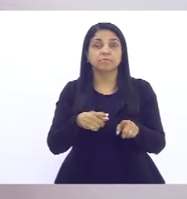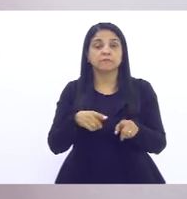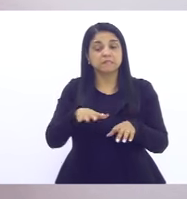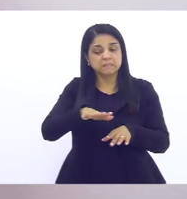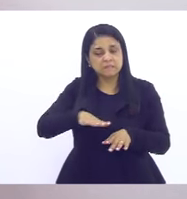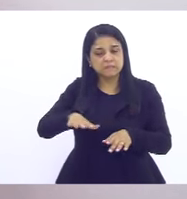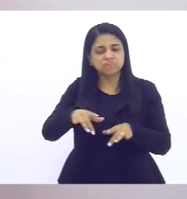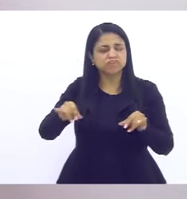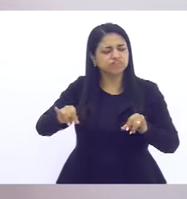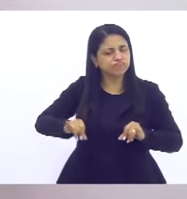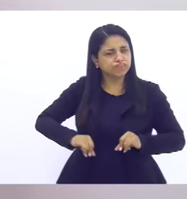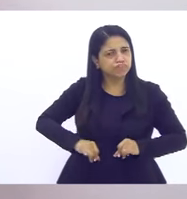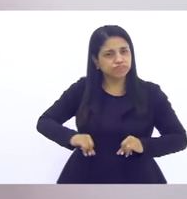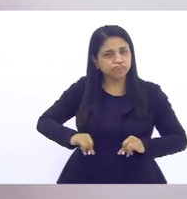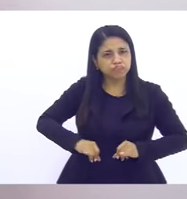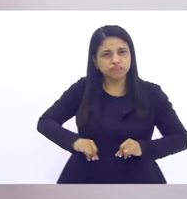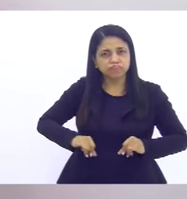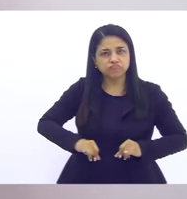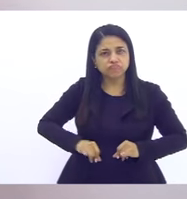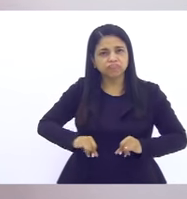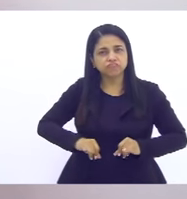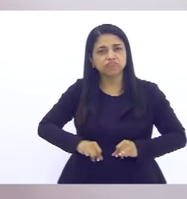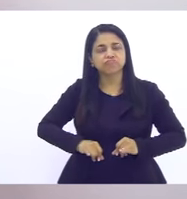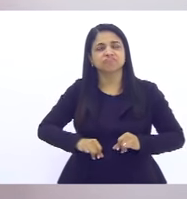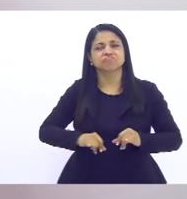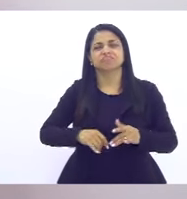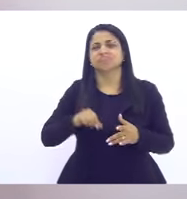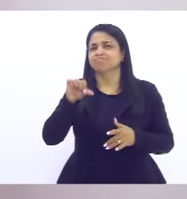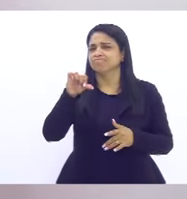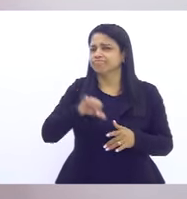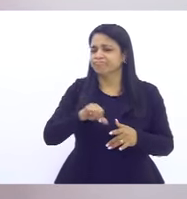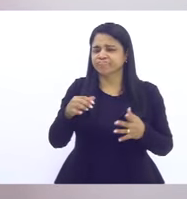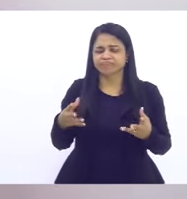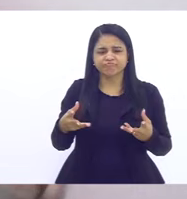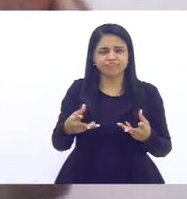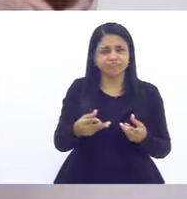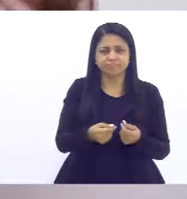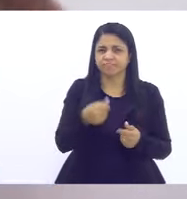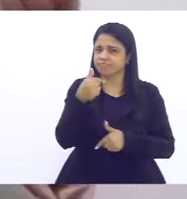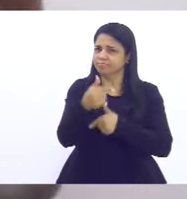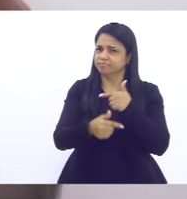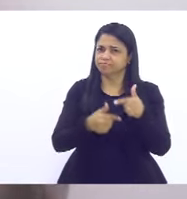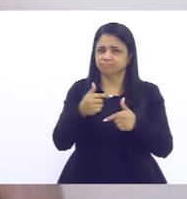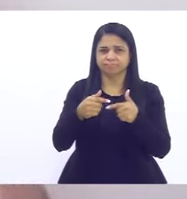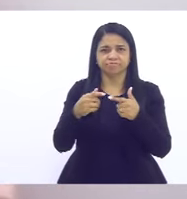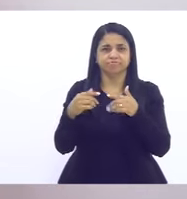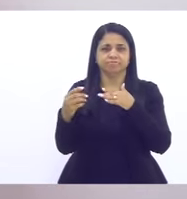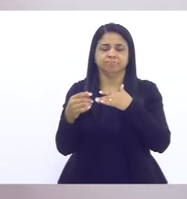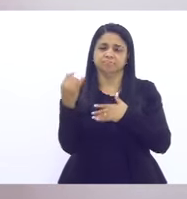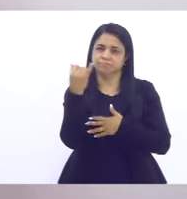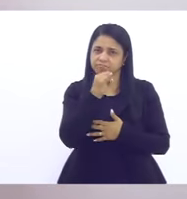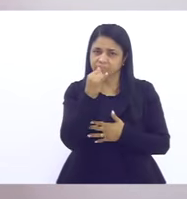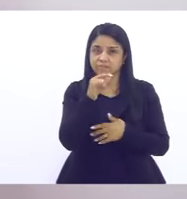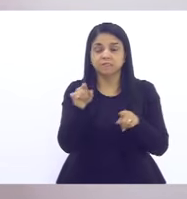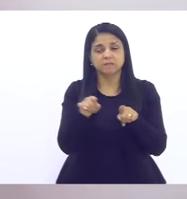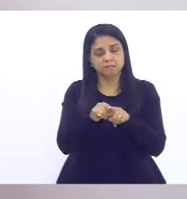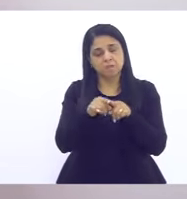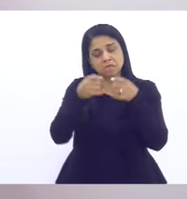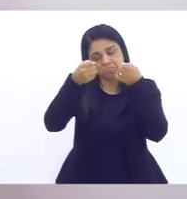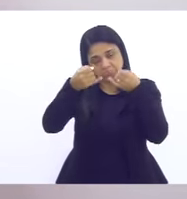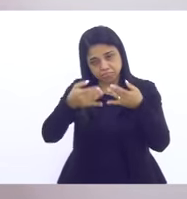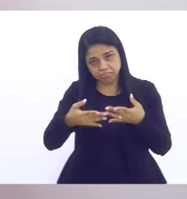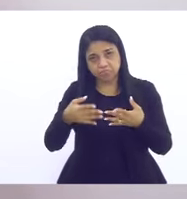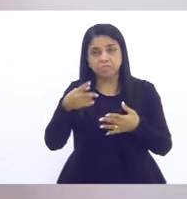sofre muito, né, com a baixa qualidade na prestação de serviço. E aqui foi pontuado também na fala do